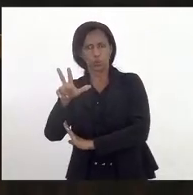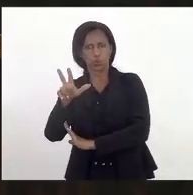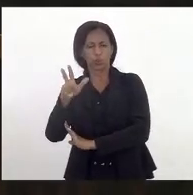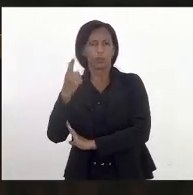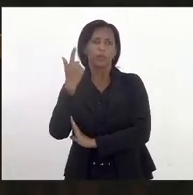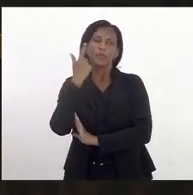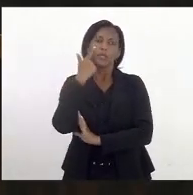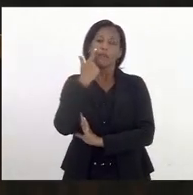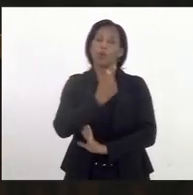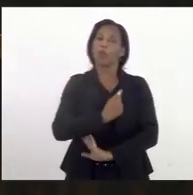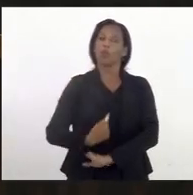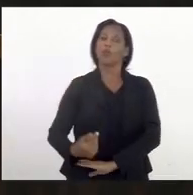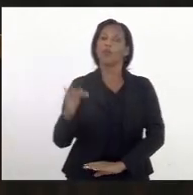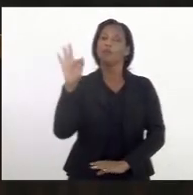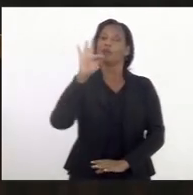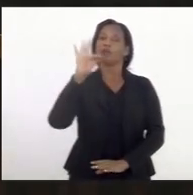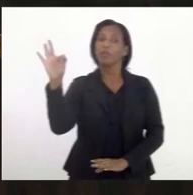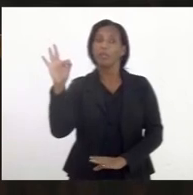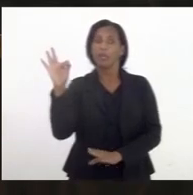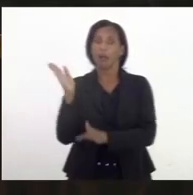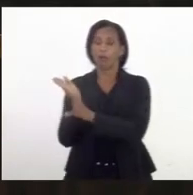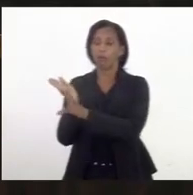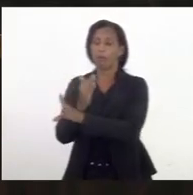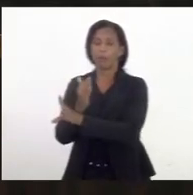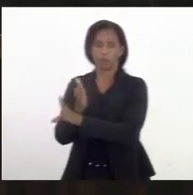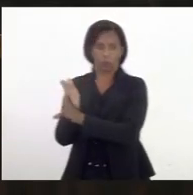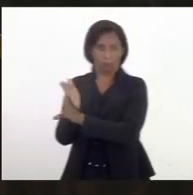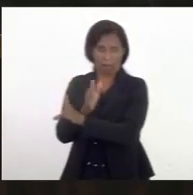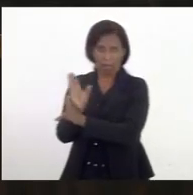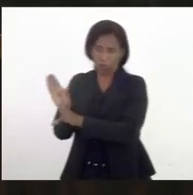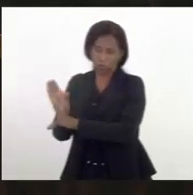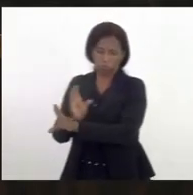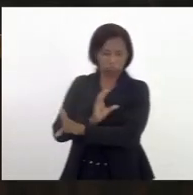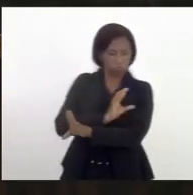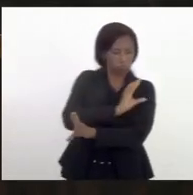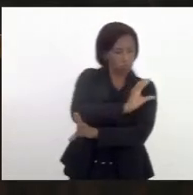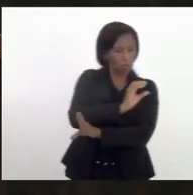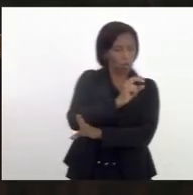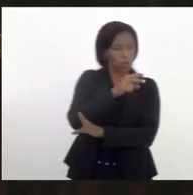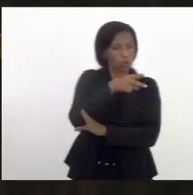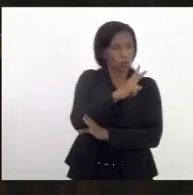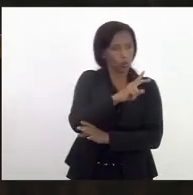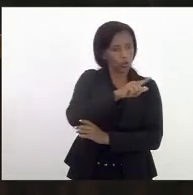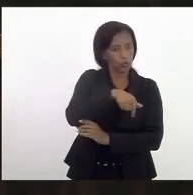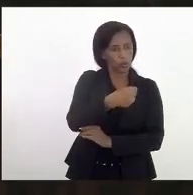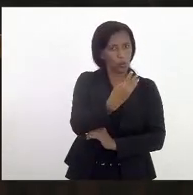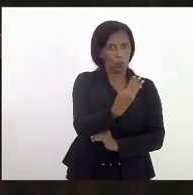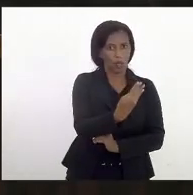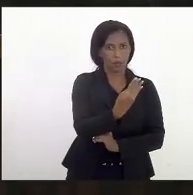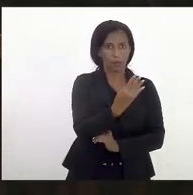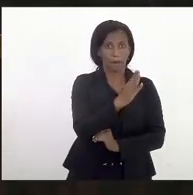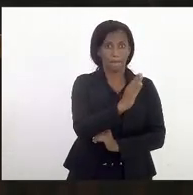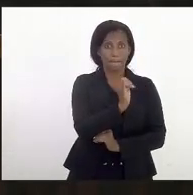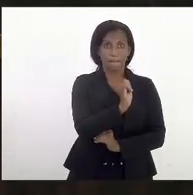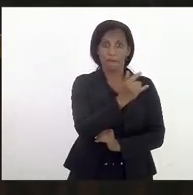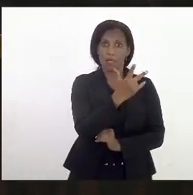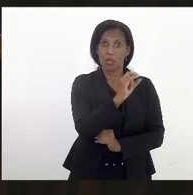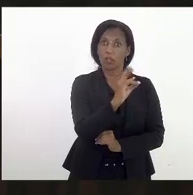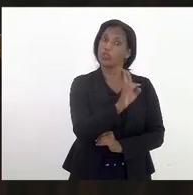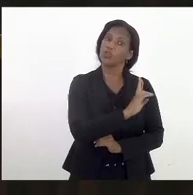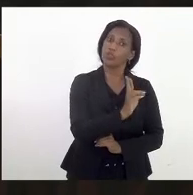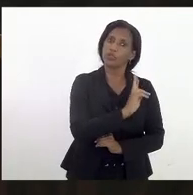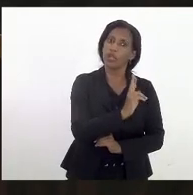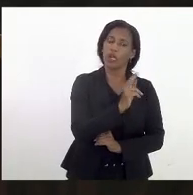que o governo federal repassou 2,4 milhões perdão 2,4 bilhões de reais